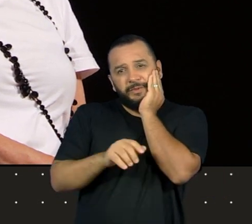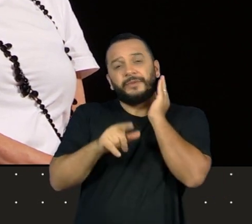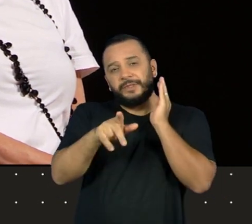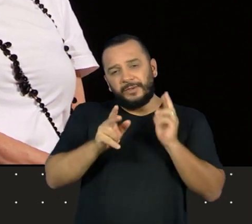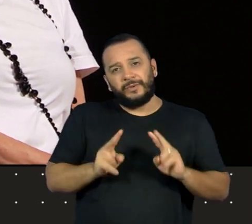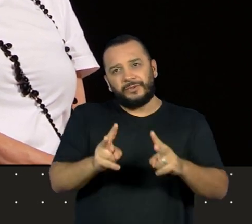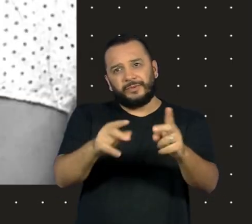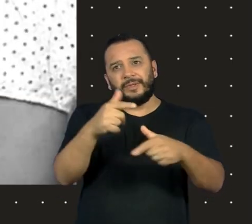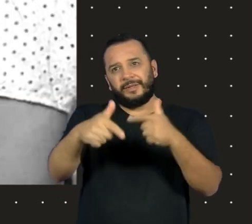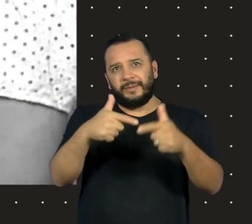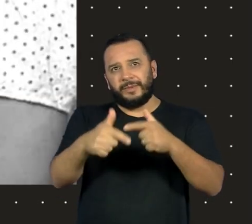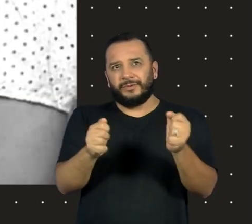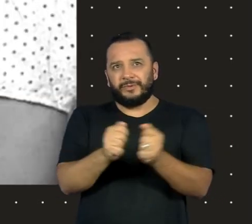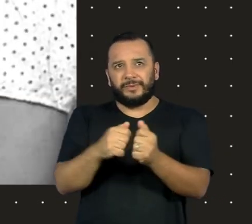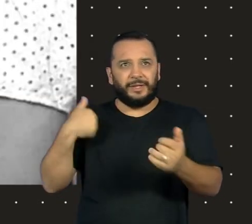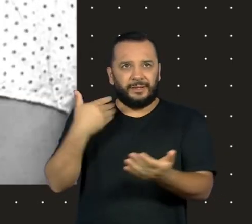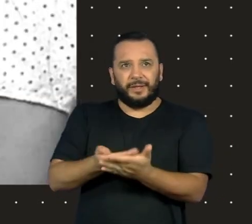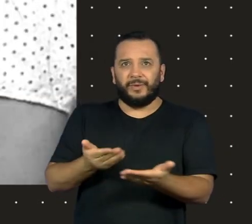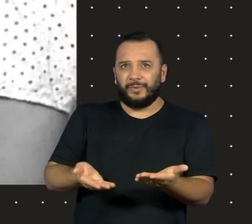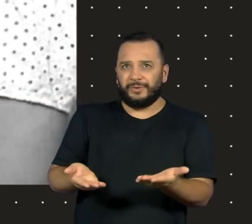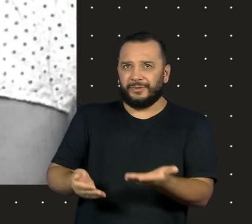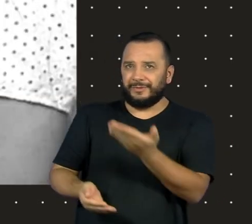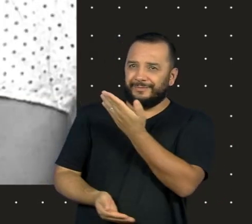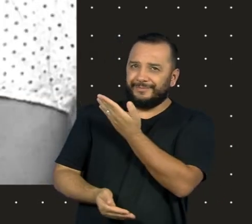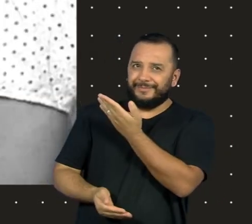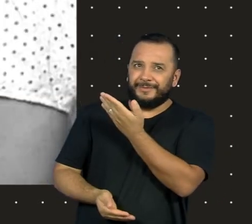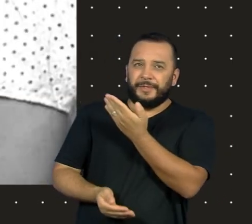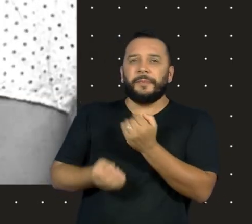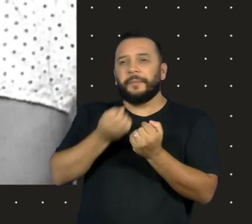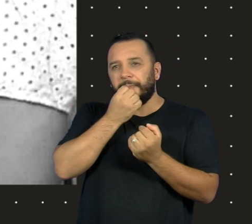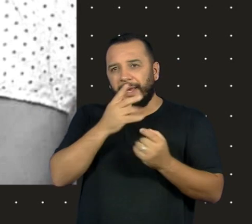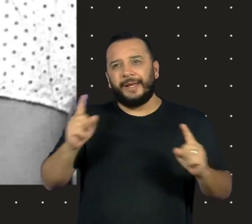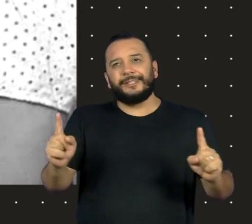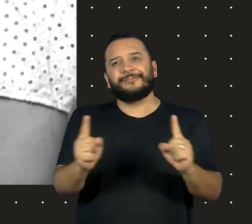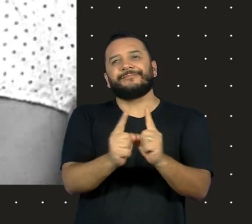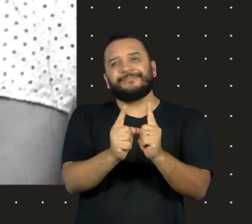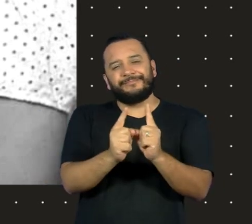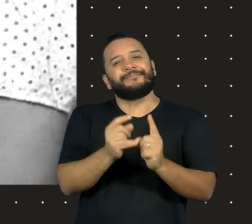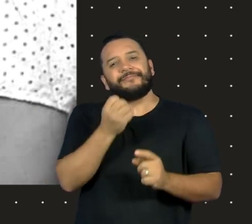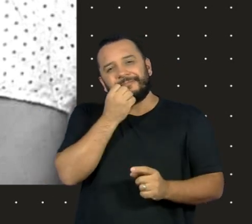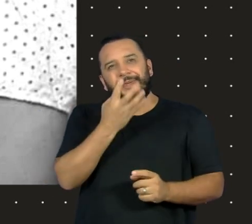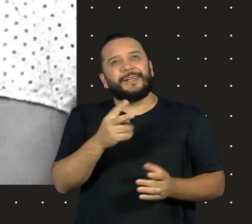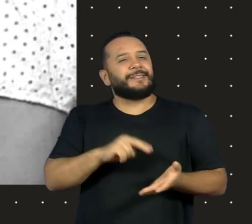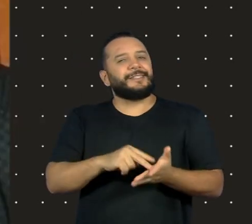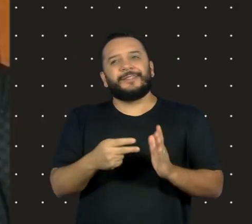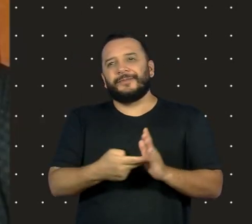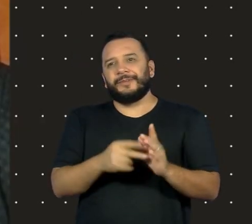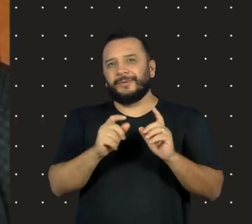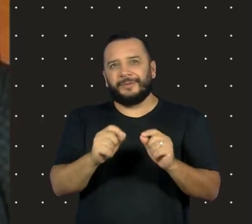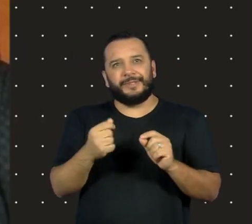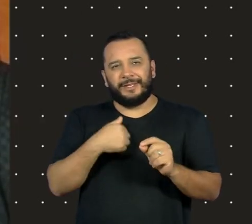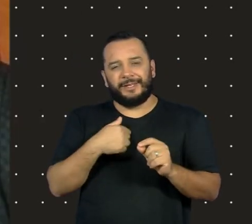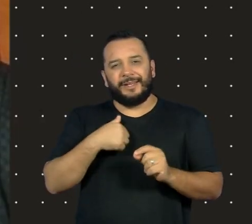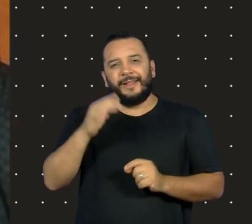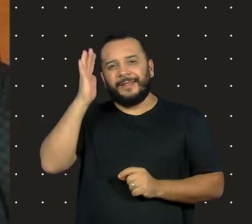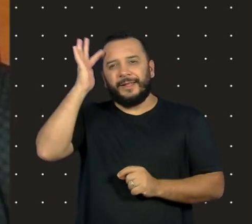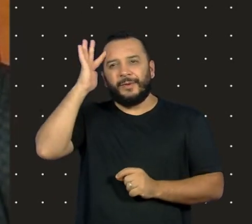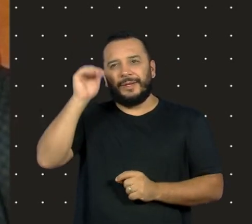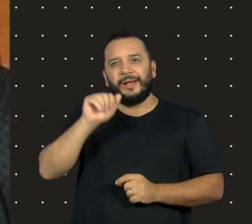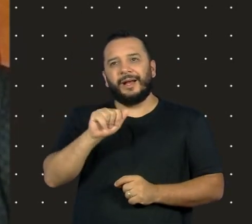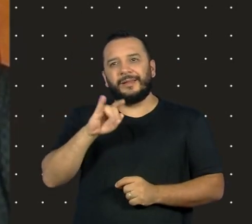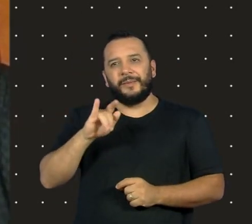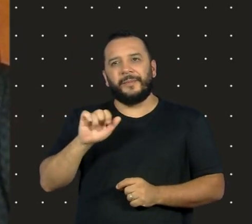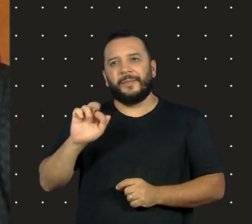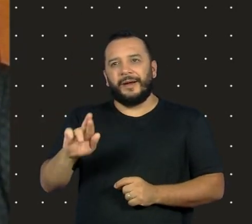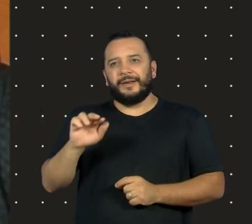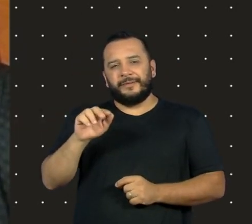juntos até hoje, né? Vocês se dão muitíssimo bem, o que desmente, certamente, aquela teoria do Ademar Guerra